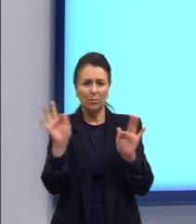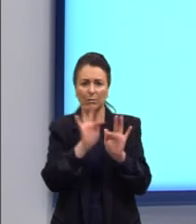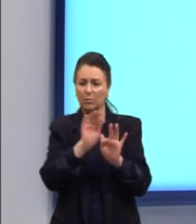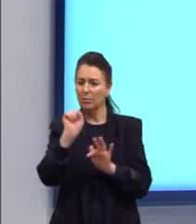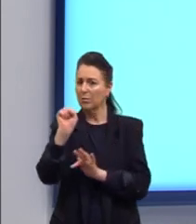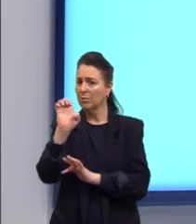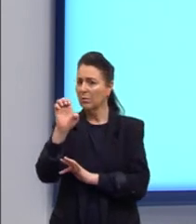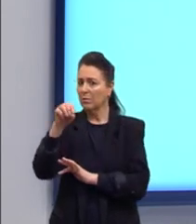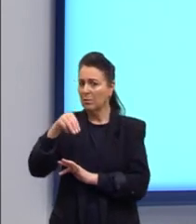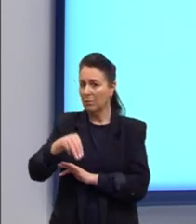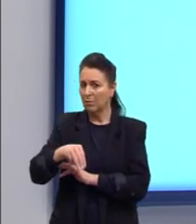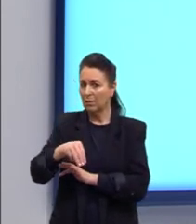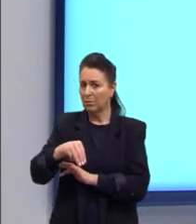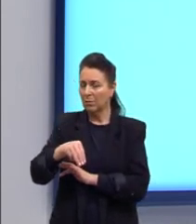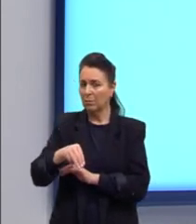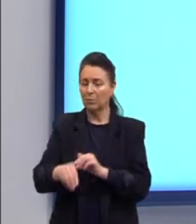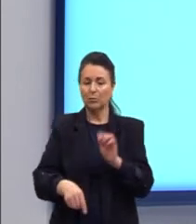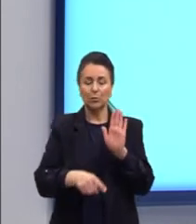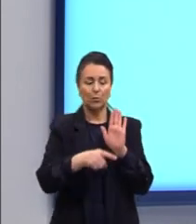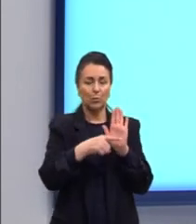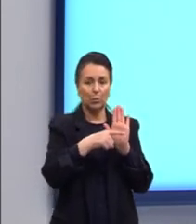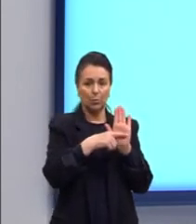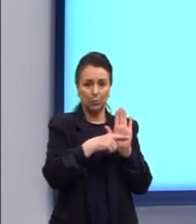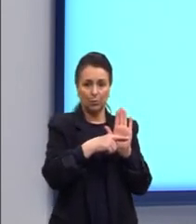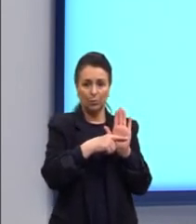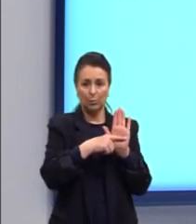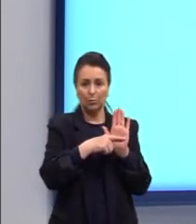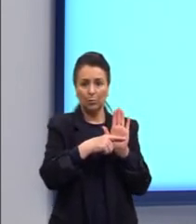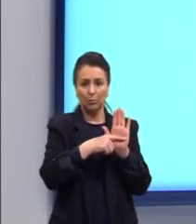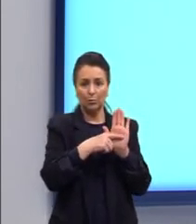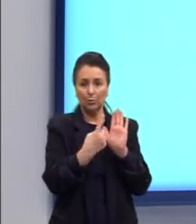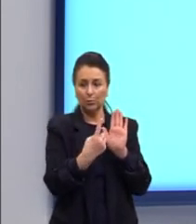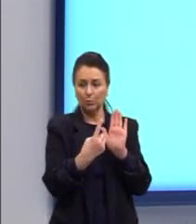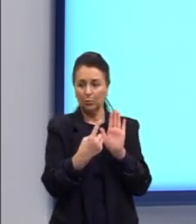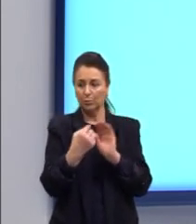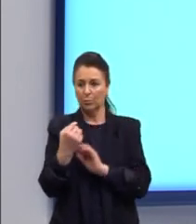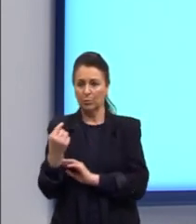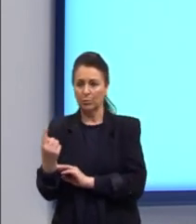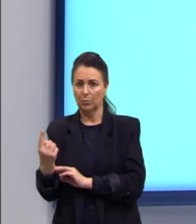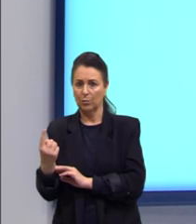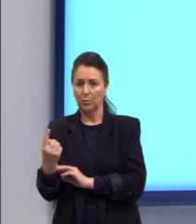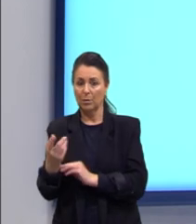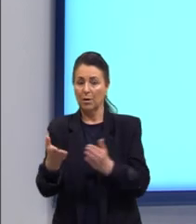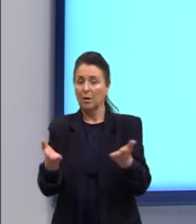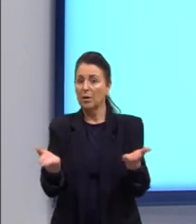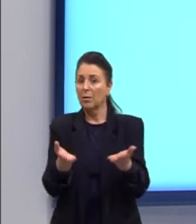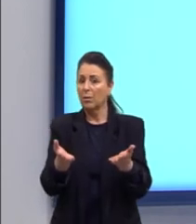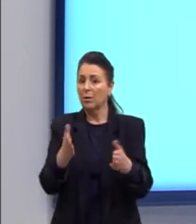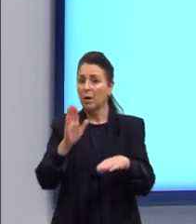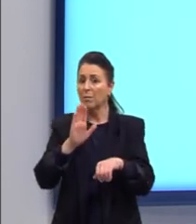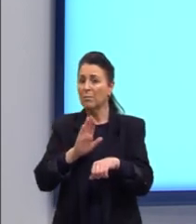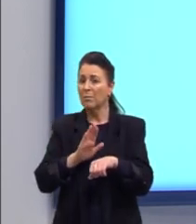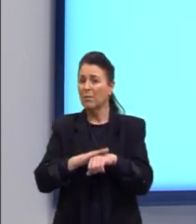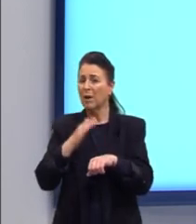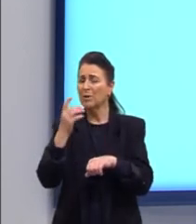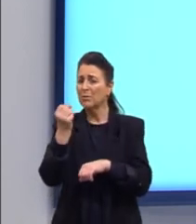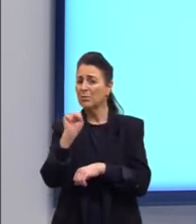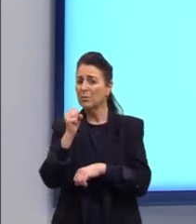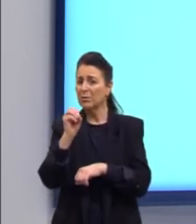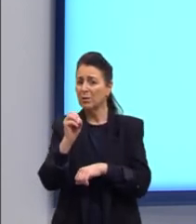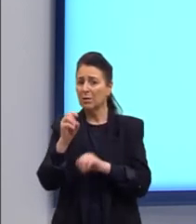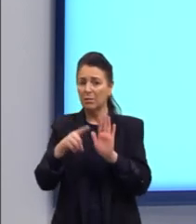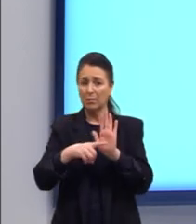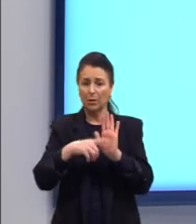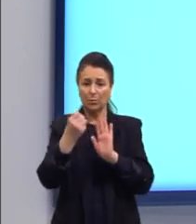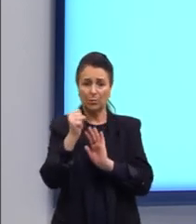que ela vai de 1 a menos um mas como eu quero que ela vá né de 80 até menos 80 nós